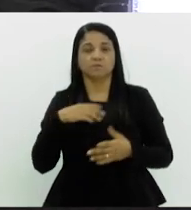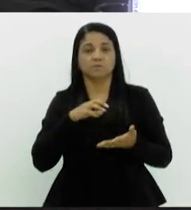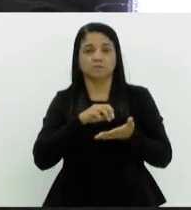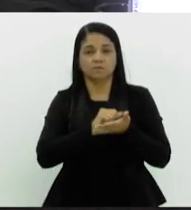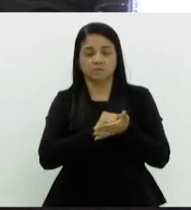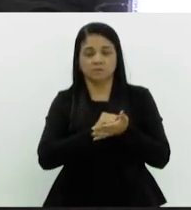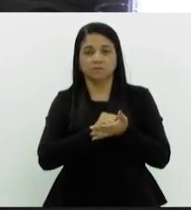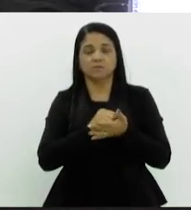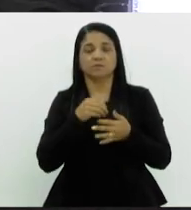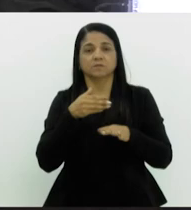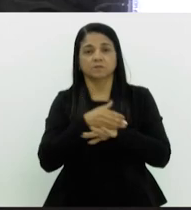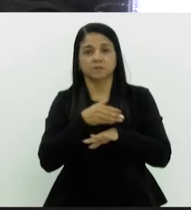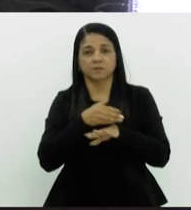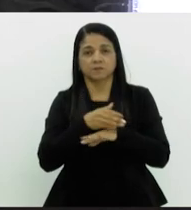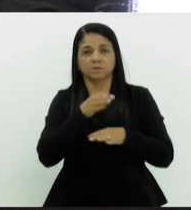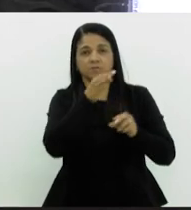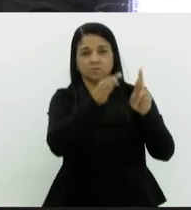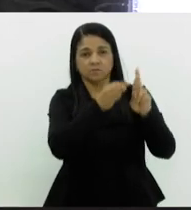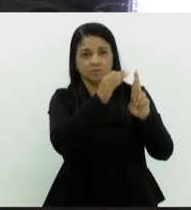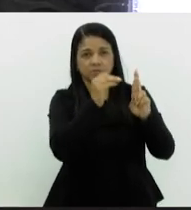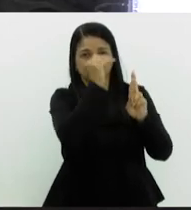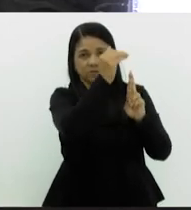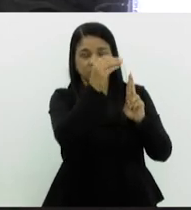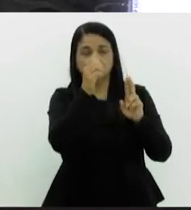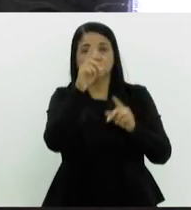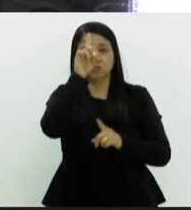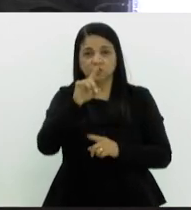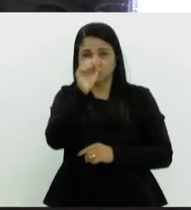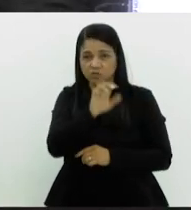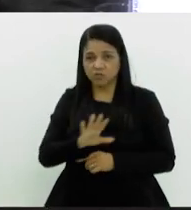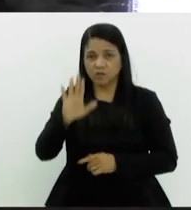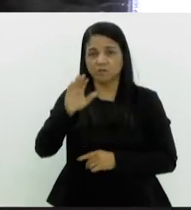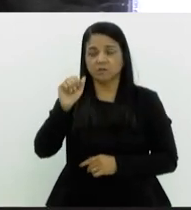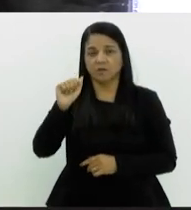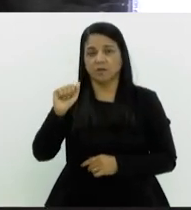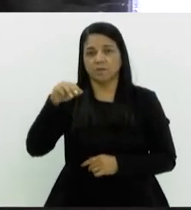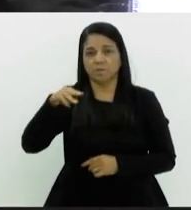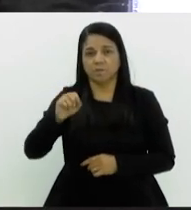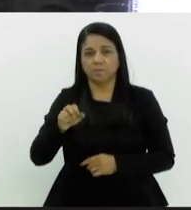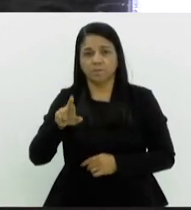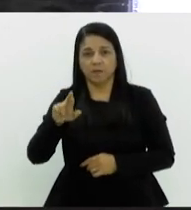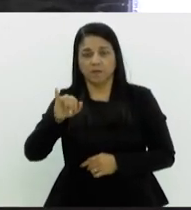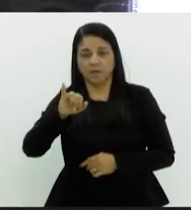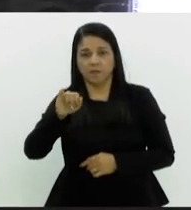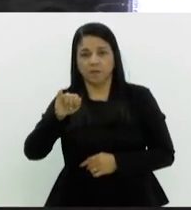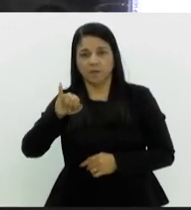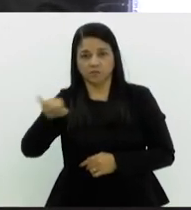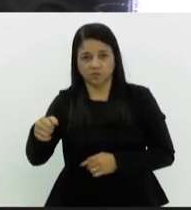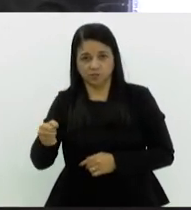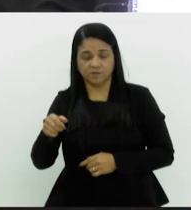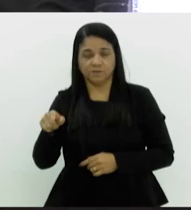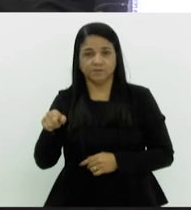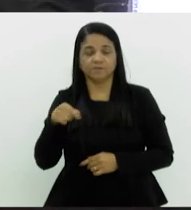Registrar a presença do desembargador e diretor-geral da Emerj, desembargador